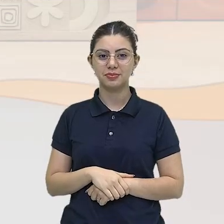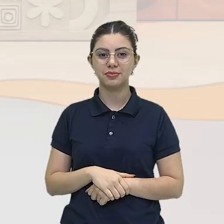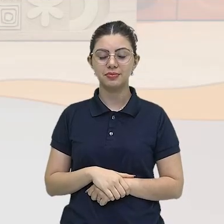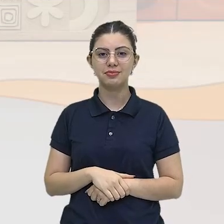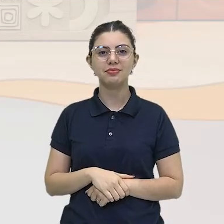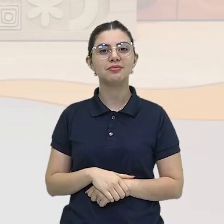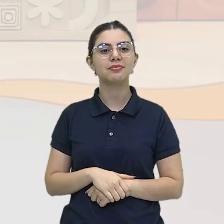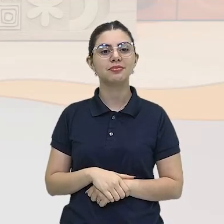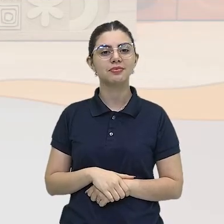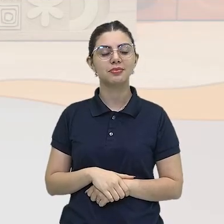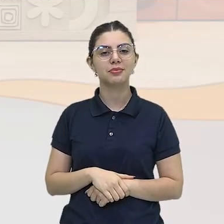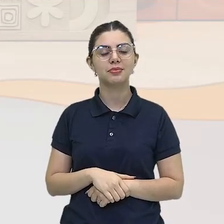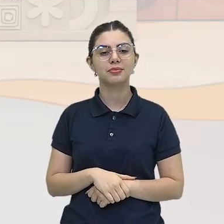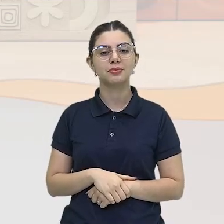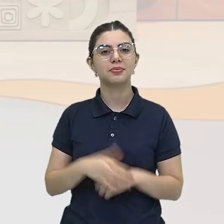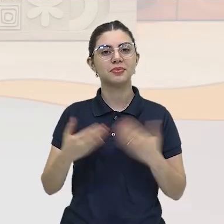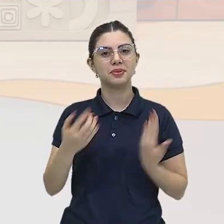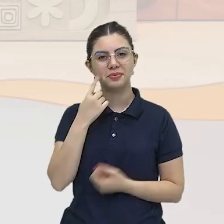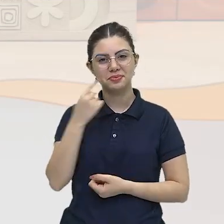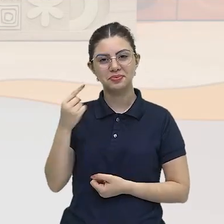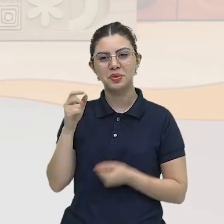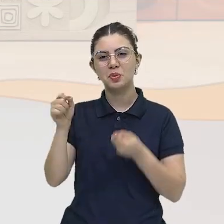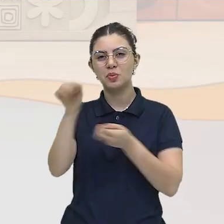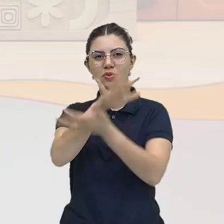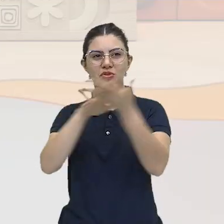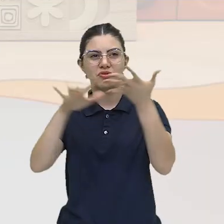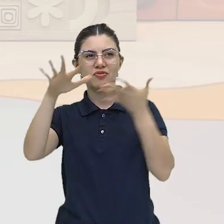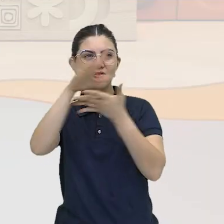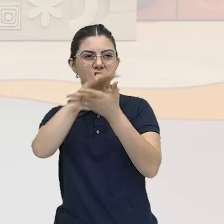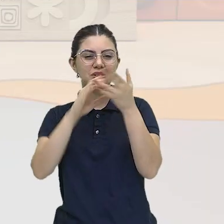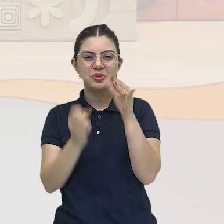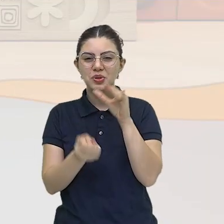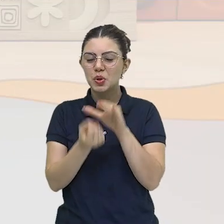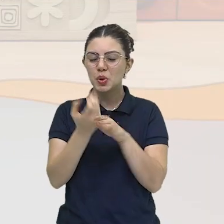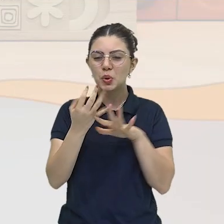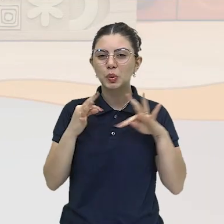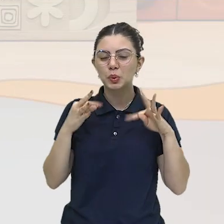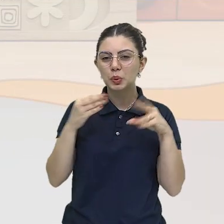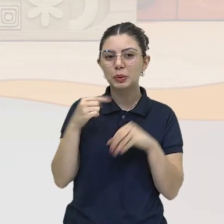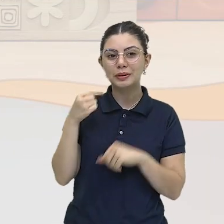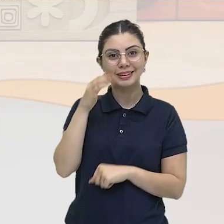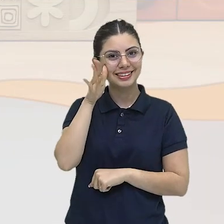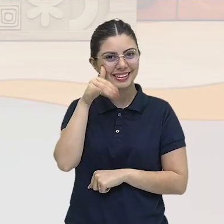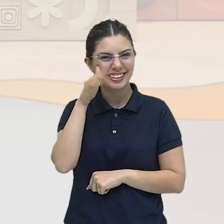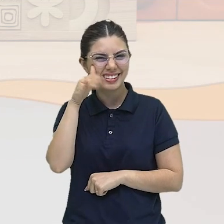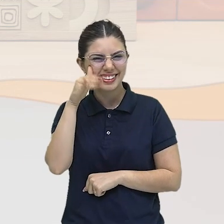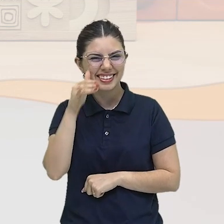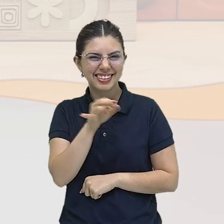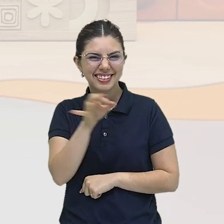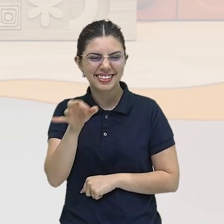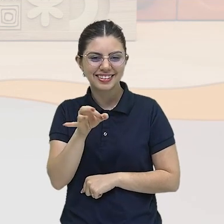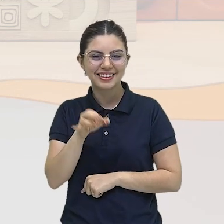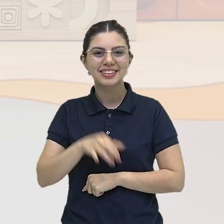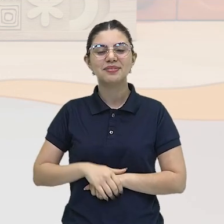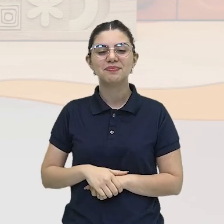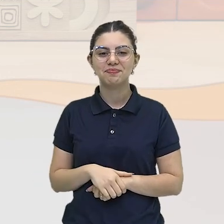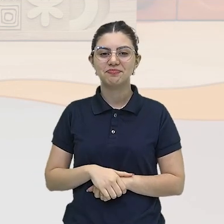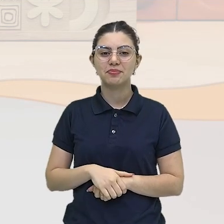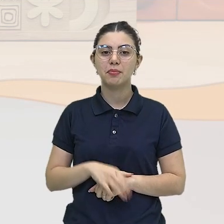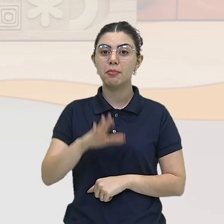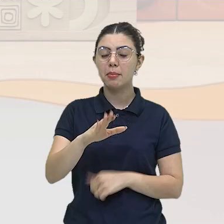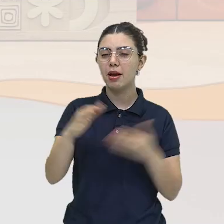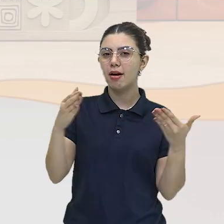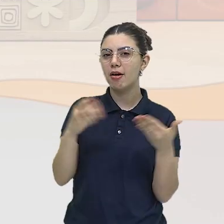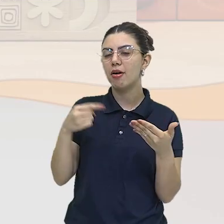Bem, o surgimento do universo e tudo o que existe nele desperta muita curiosidade, não é verdade? Mas